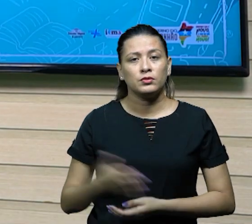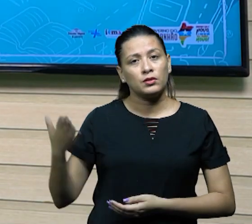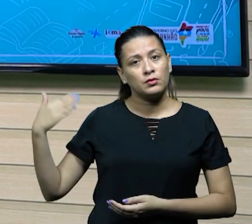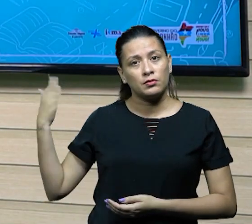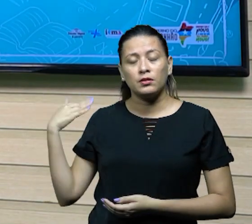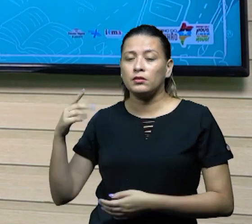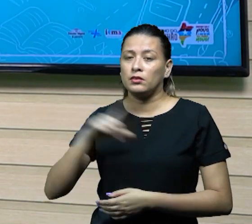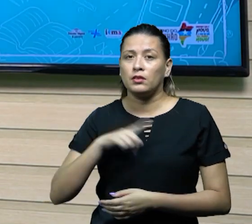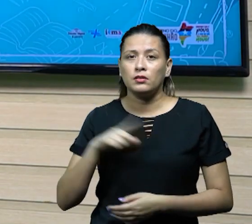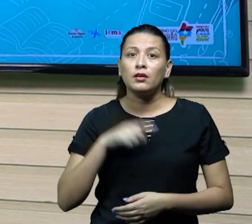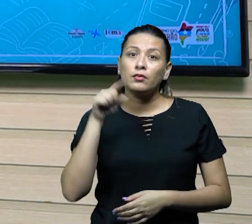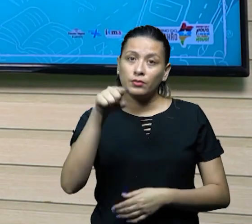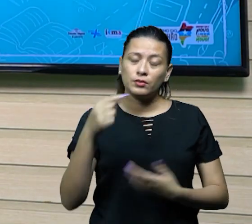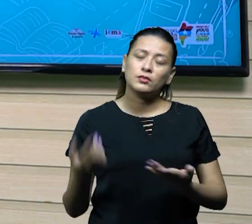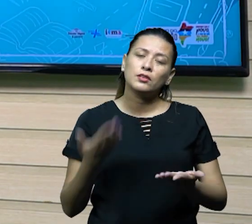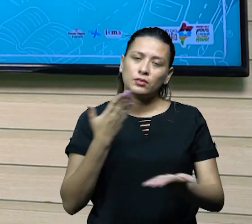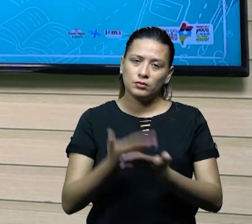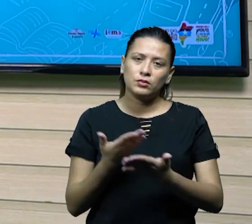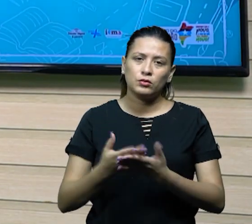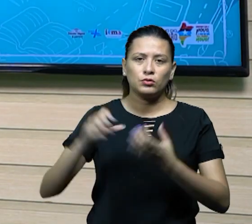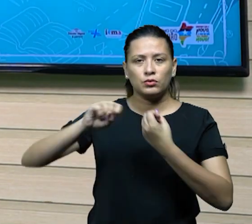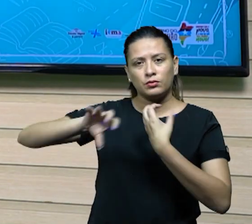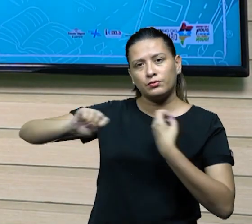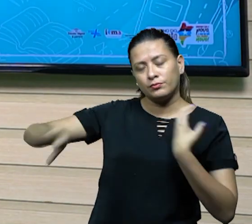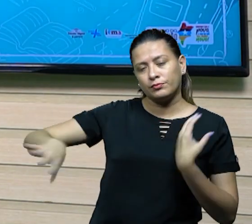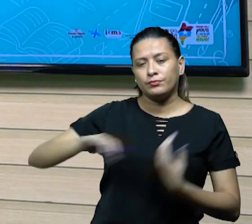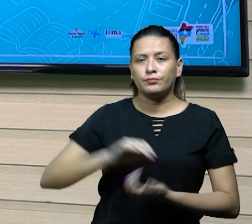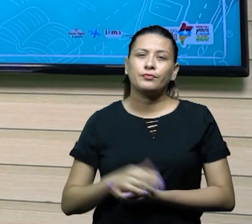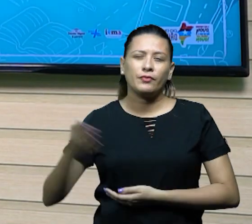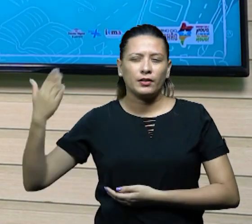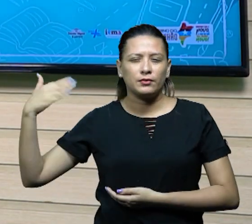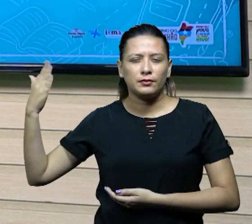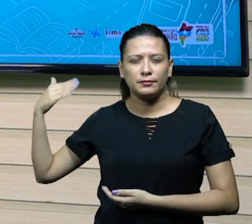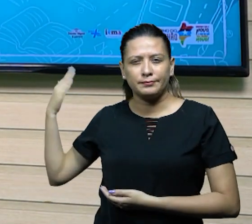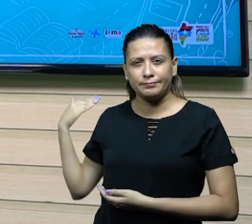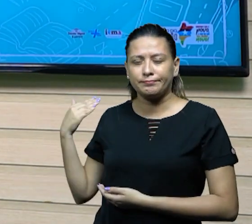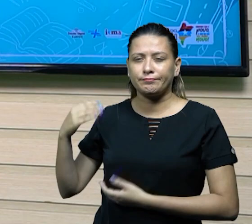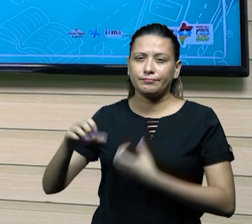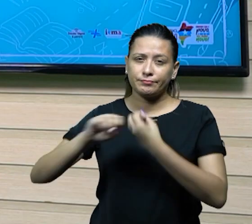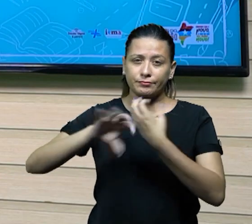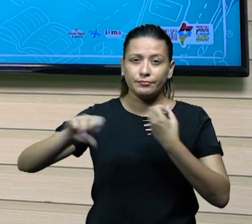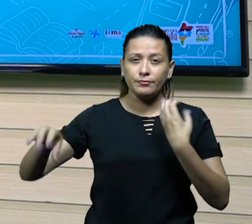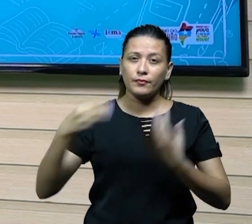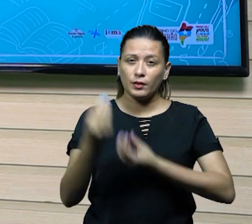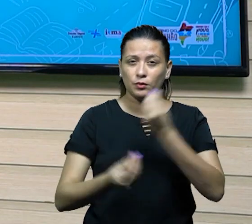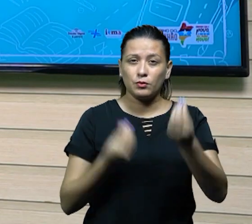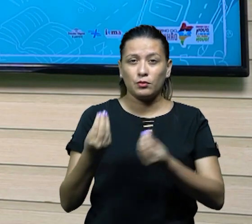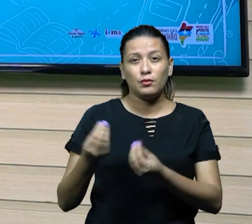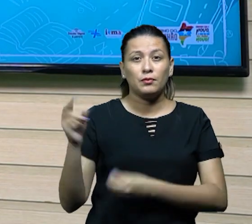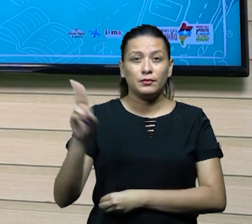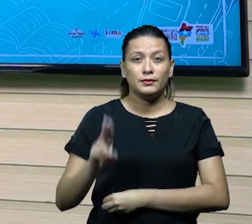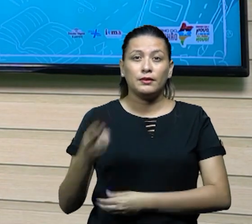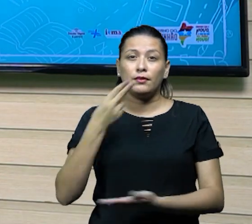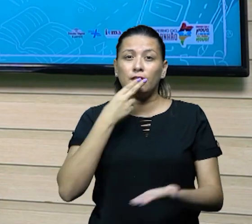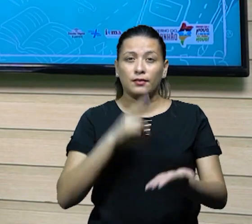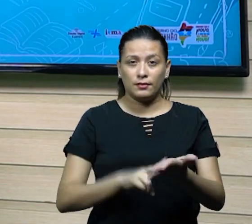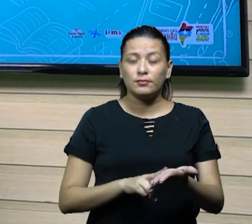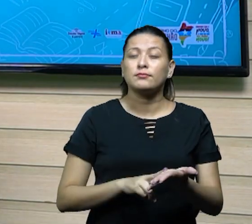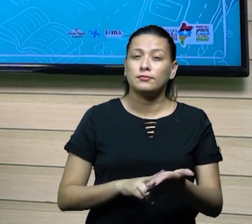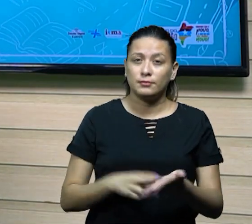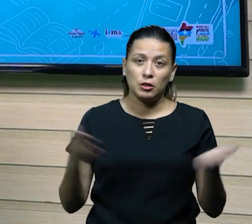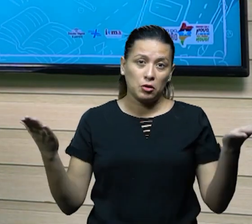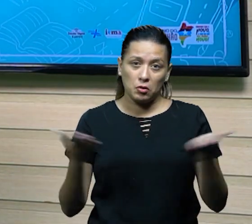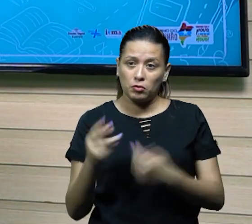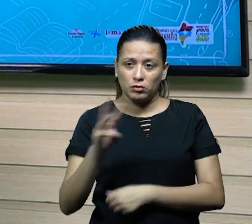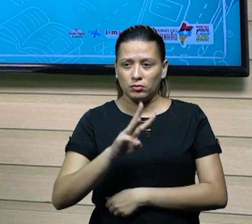online. E antes mesmo, na questão da pandemia, esse treinamento online já estava presente. Quantos de vocês já não fizeram um curso à distância? Eu já falei em